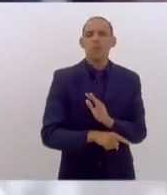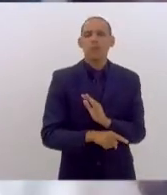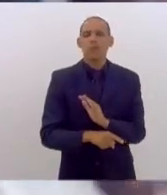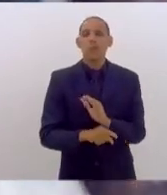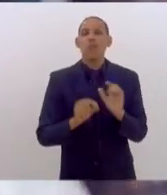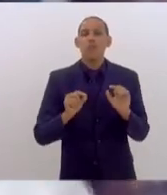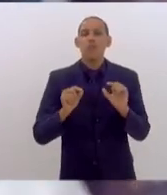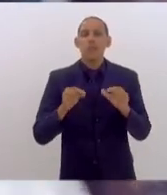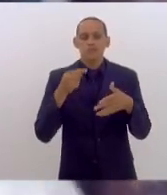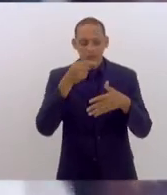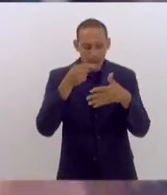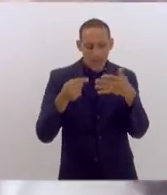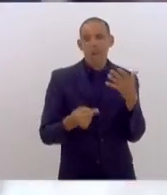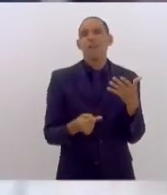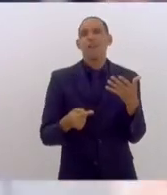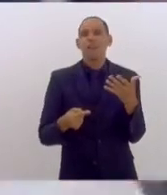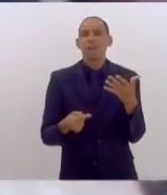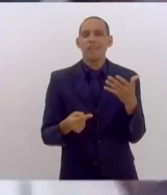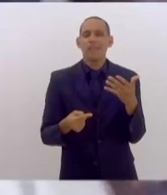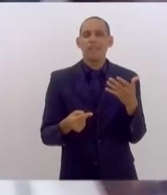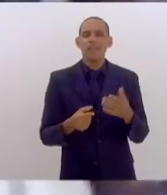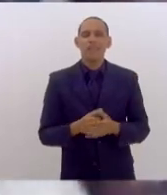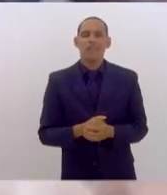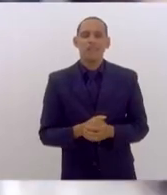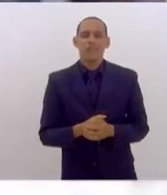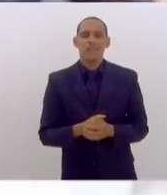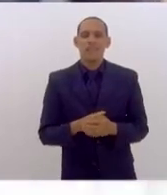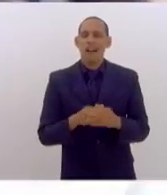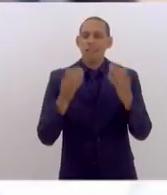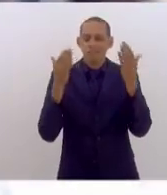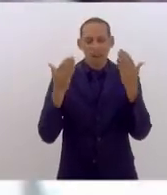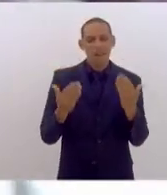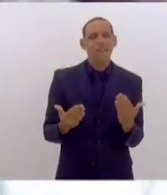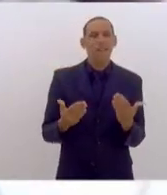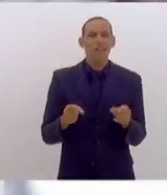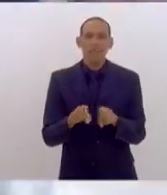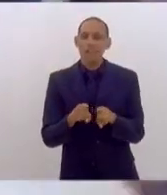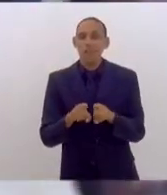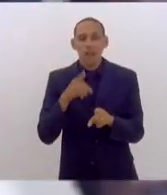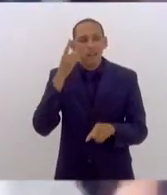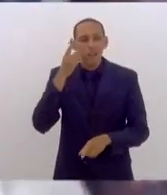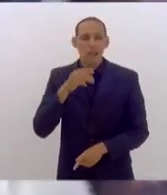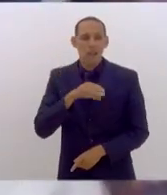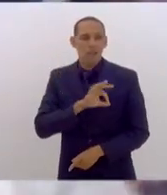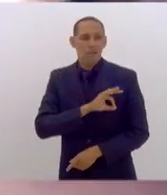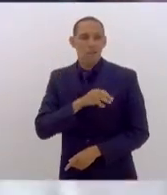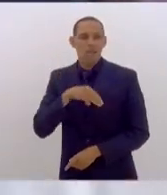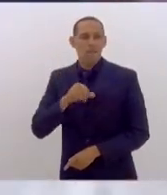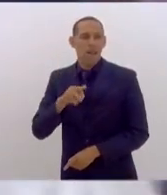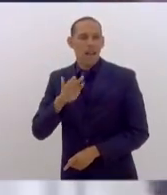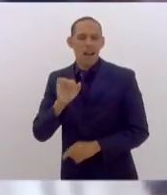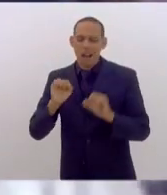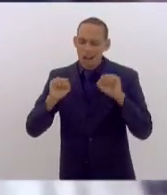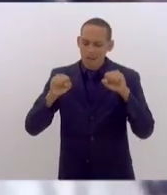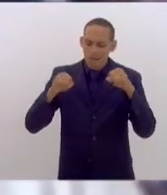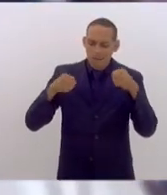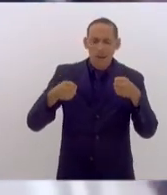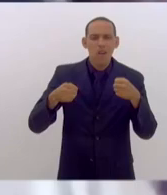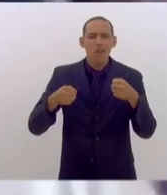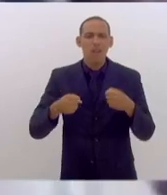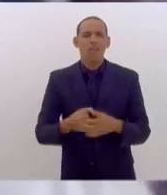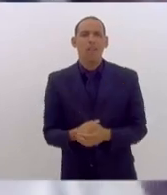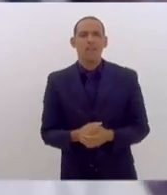nas observações a sua marca adaptada é Marta Rocha fosse o empenho